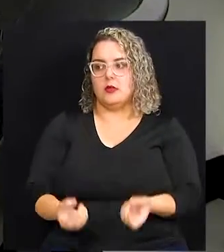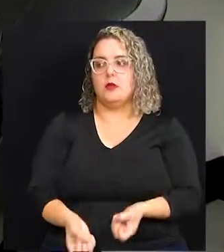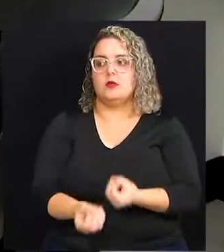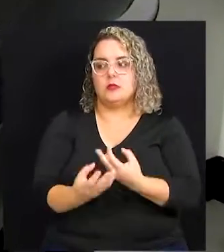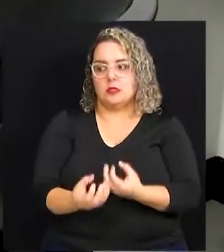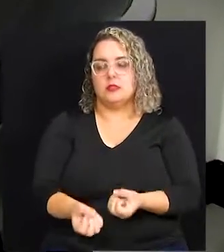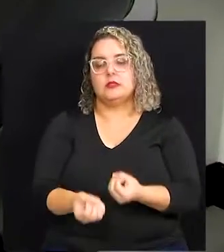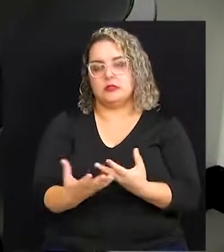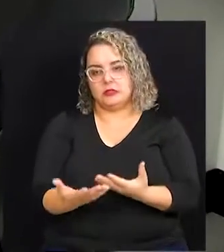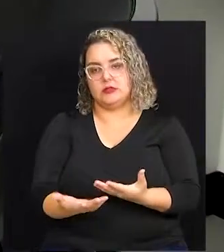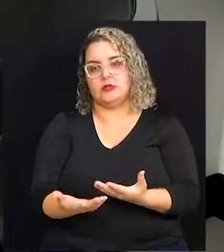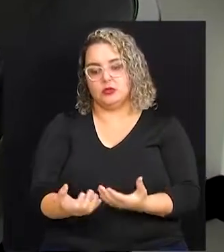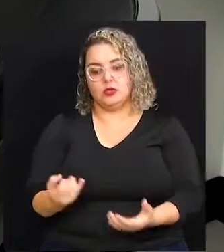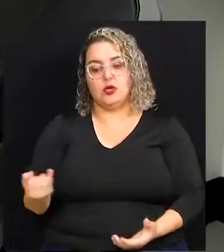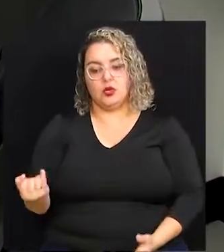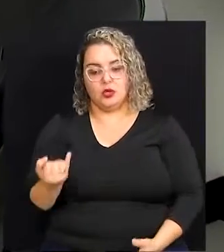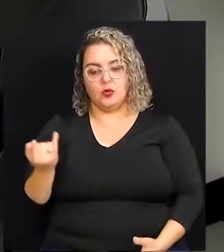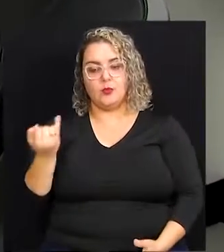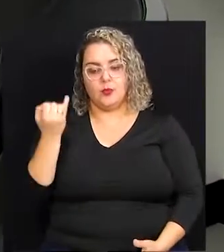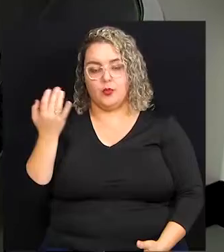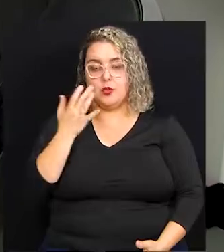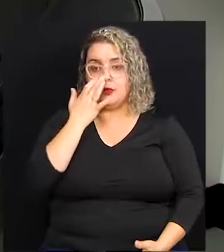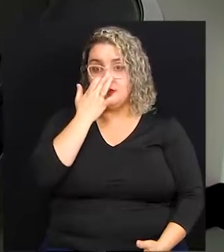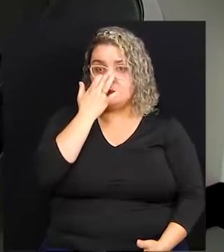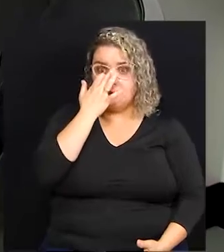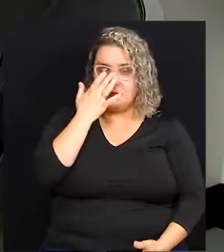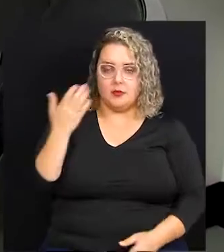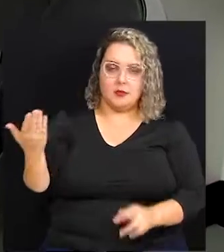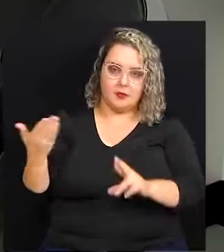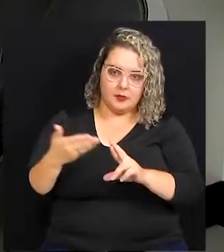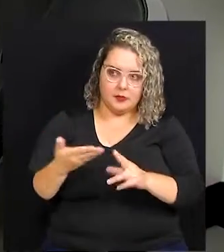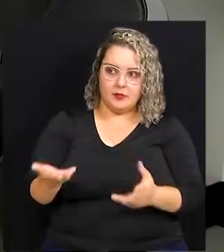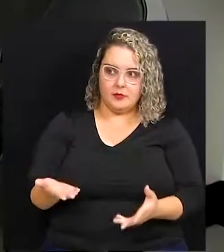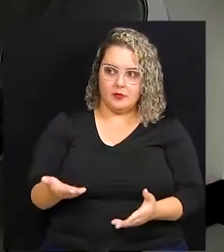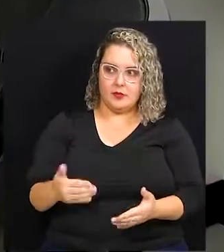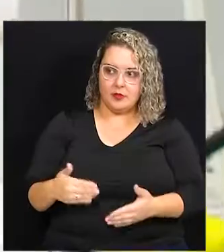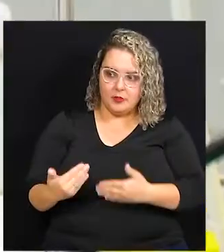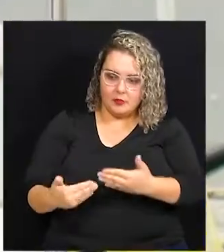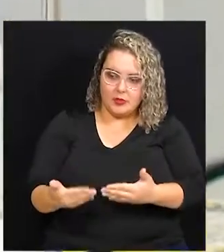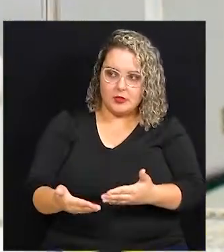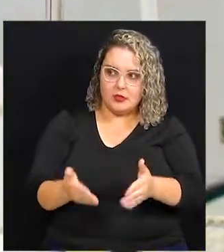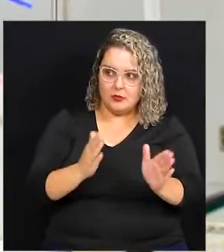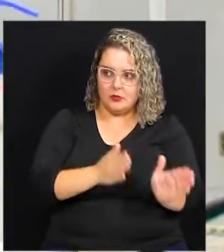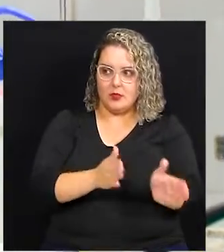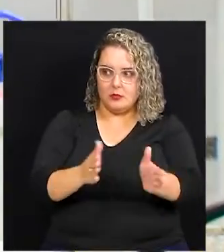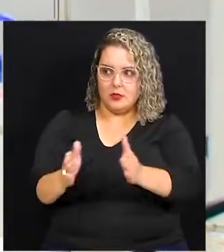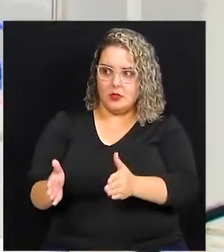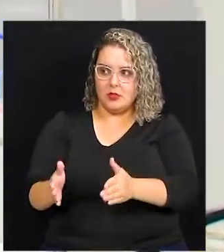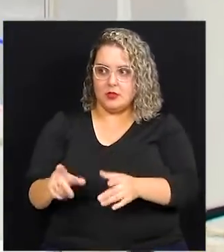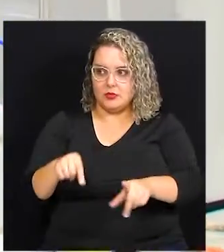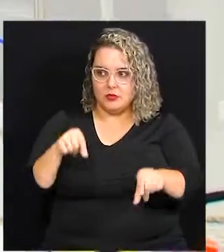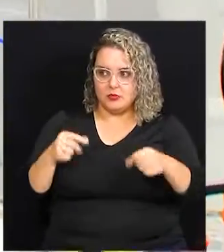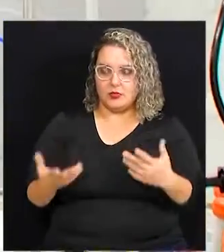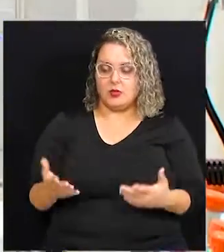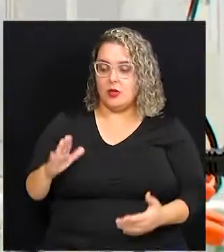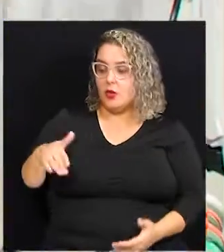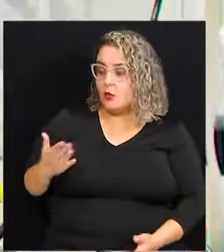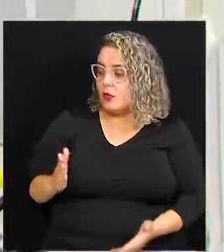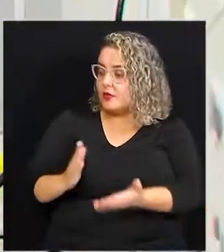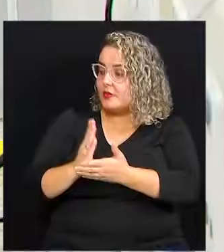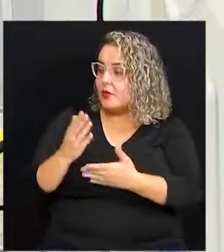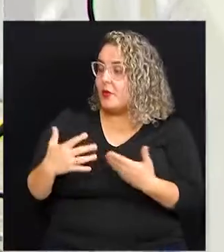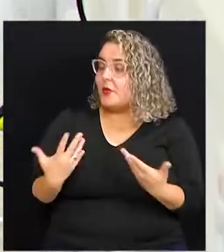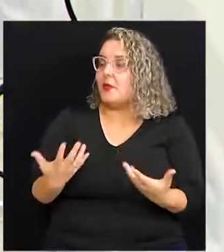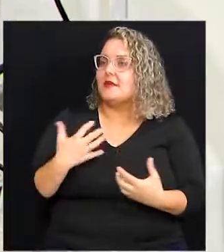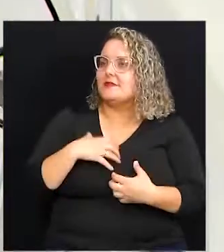das informações aí importantes, não é, referentes a esse processo seletivo. E quando você